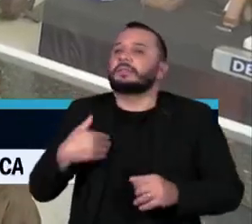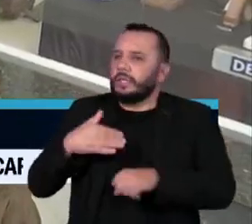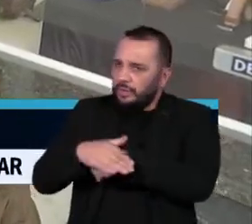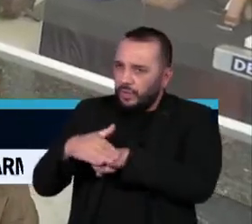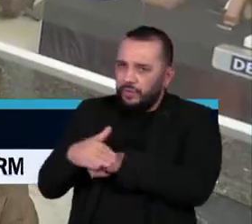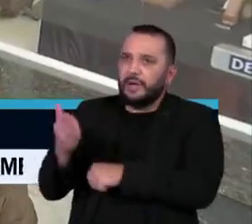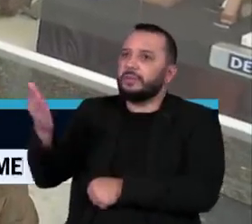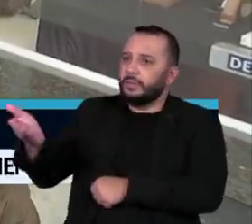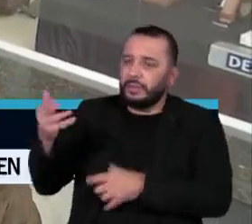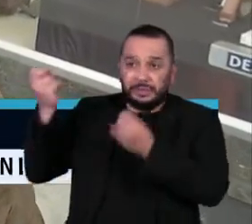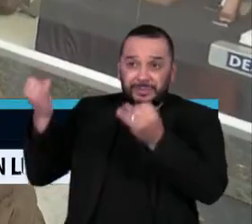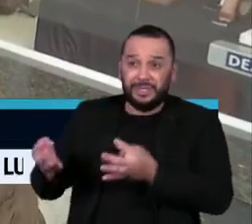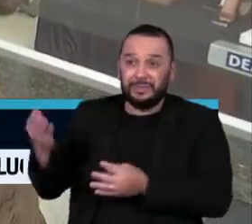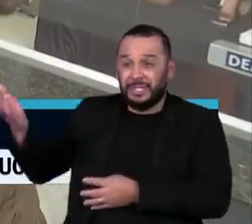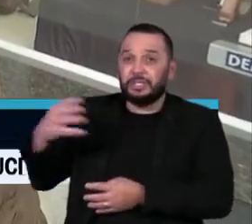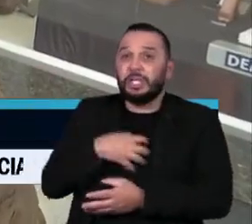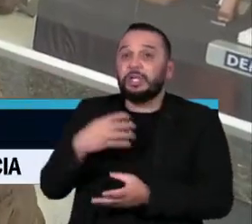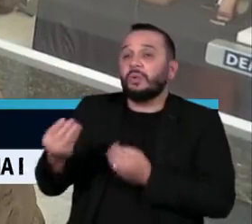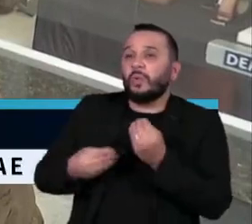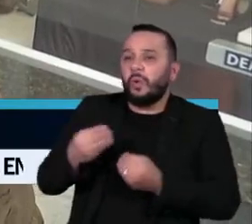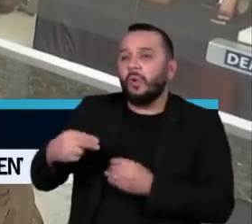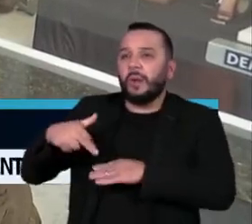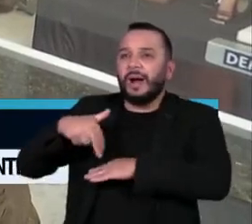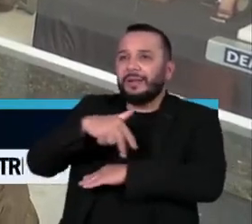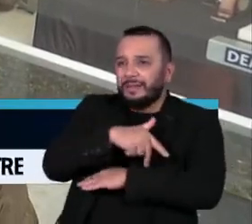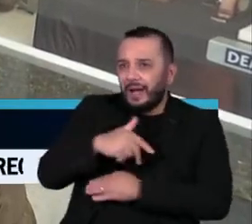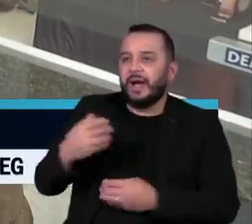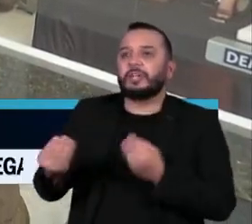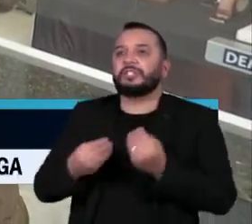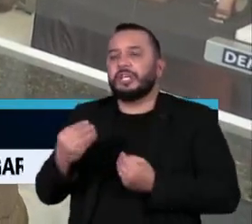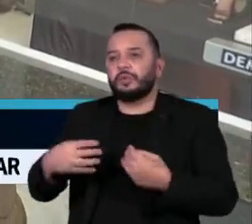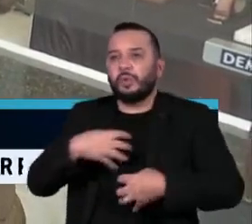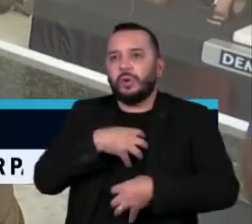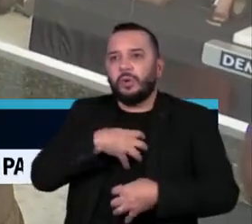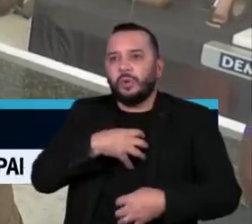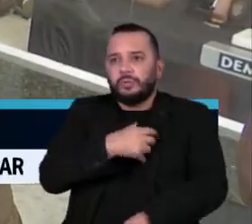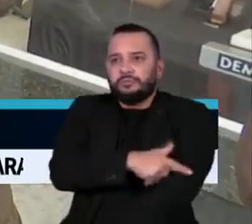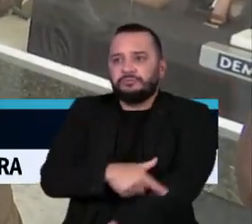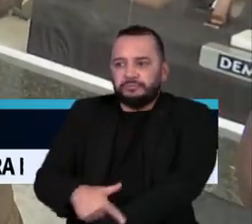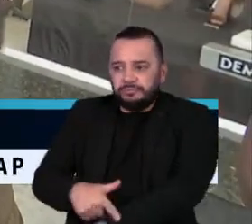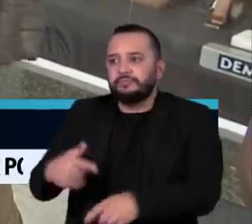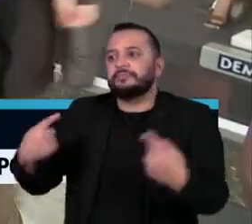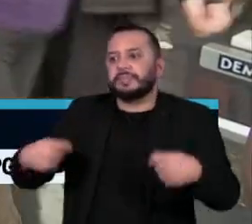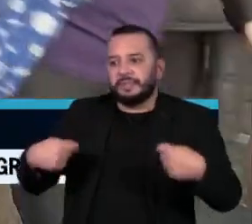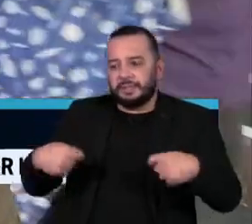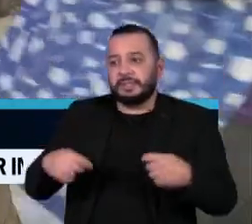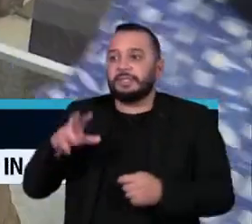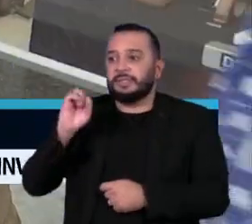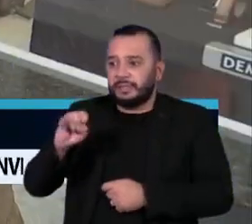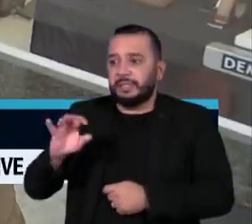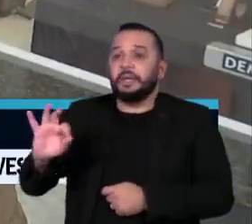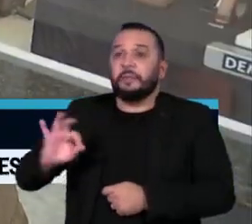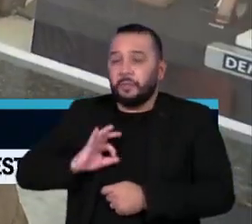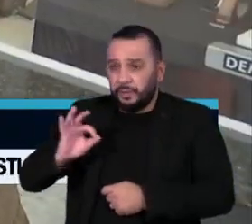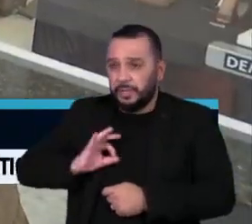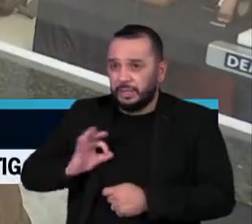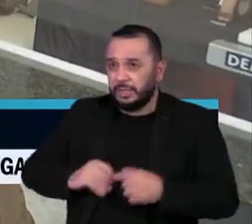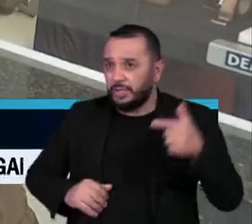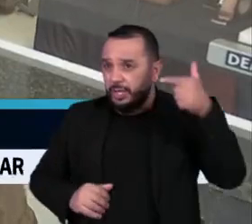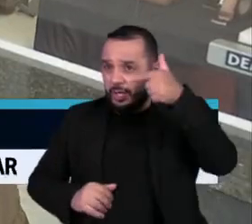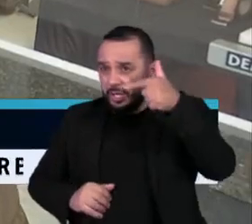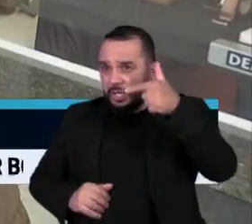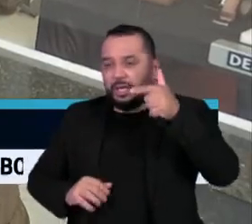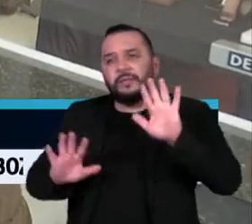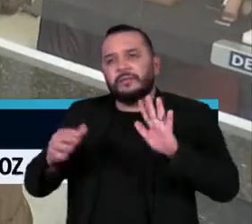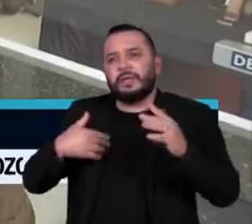ele, explico para ele o jeito que ele tem que andar, o jeito que ele tem que se comportar. Eu falo para ele, quando chegar a polícia te abordar, fica normal,